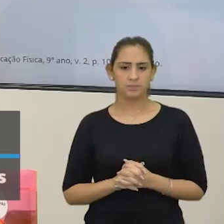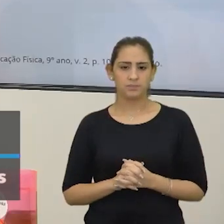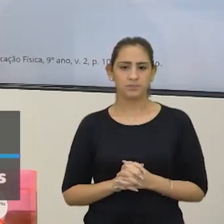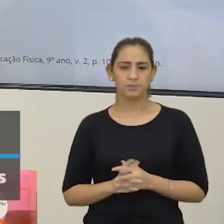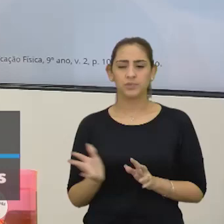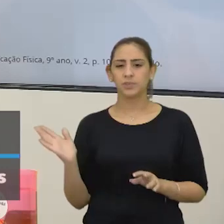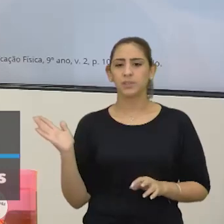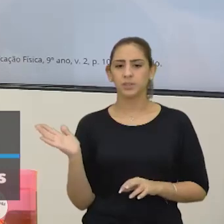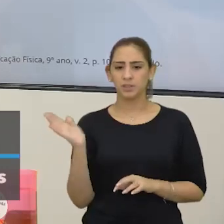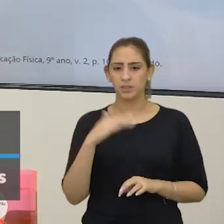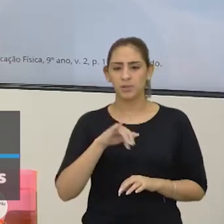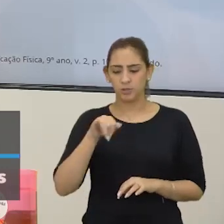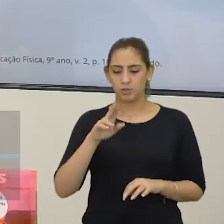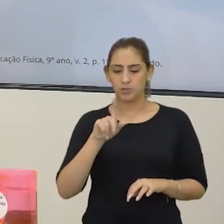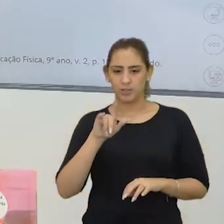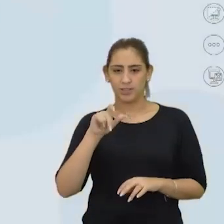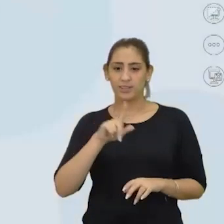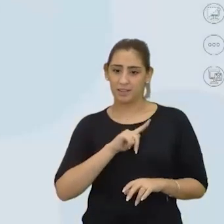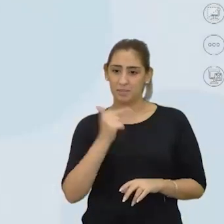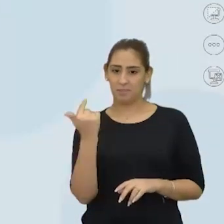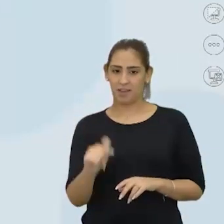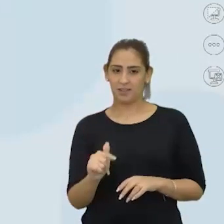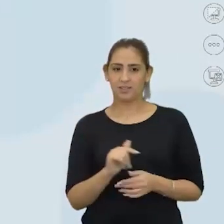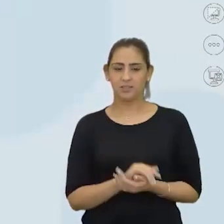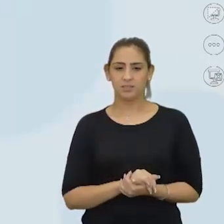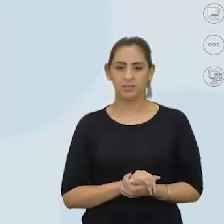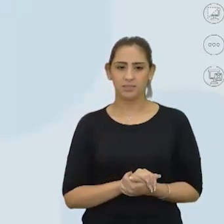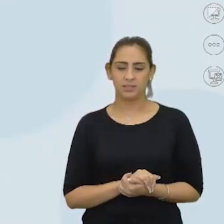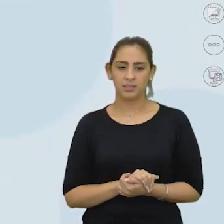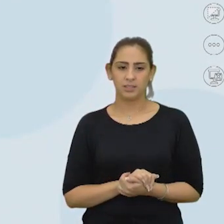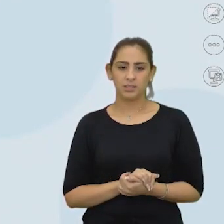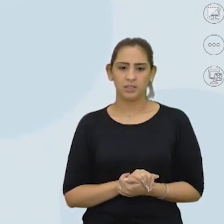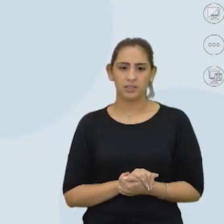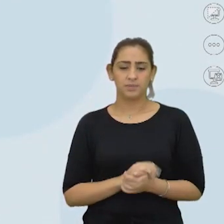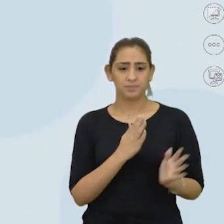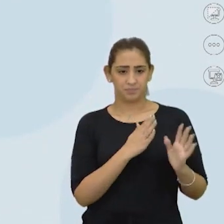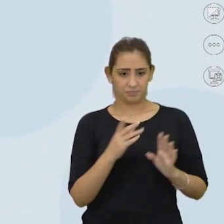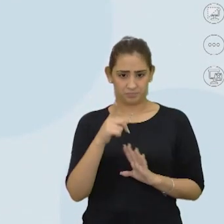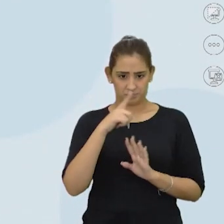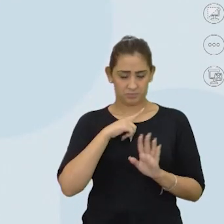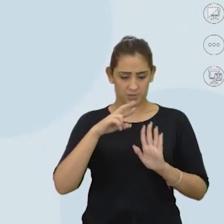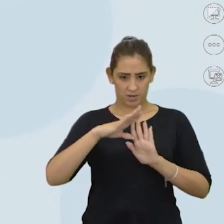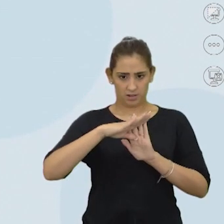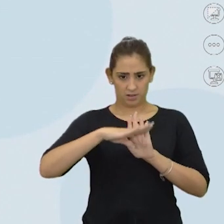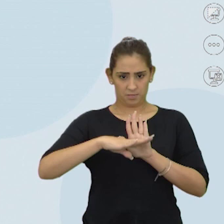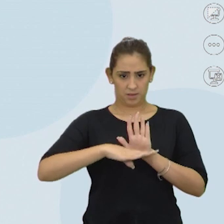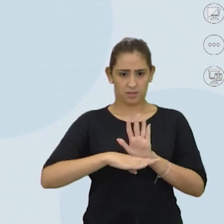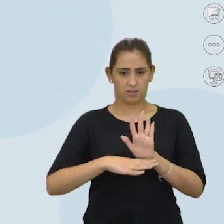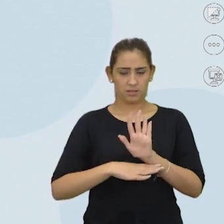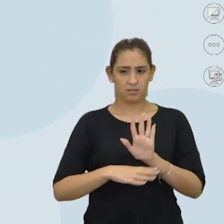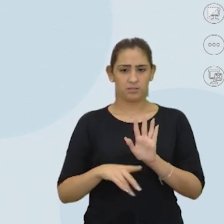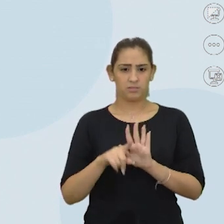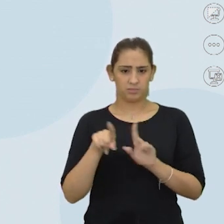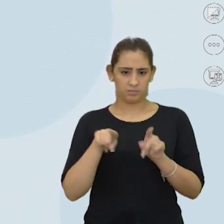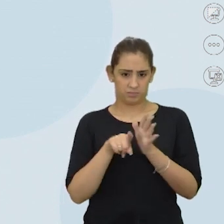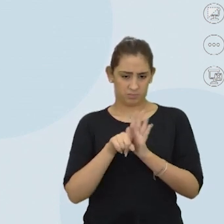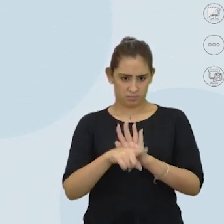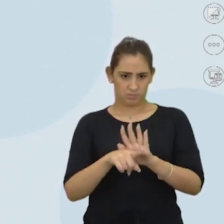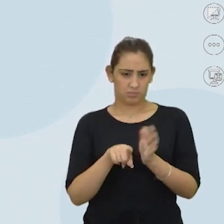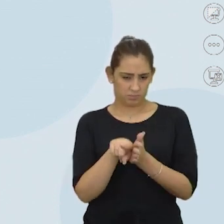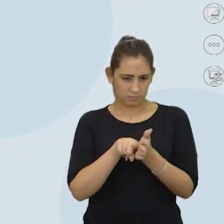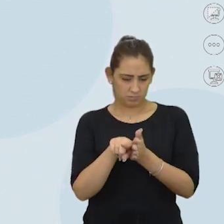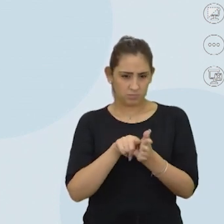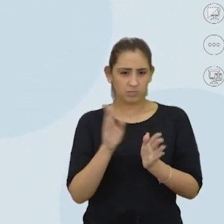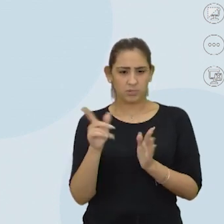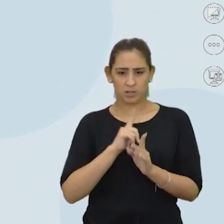Vamos lá, Juliana, temos mais. Então, diante dessa tabela que a gente acabou de ver, analisar também, a gente vem com